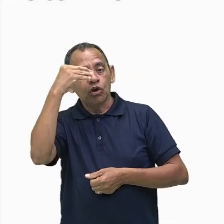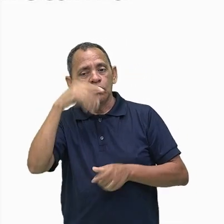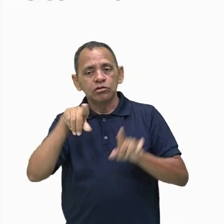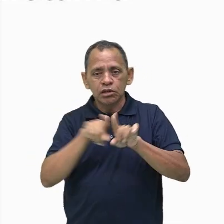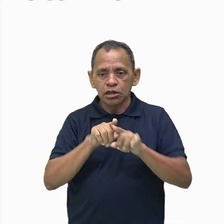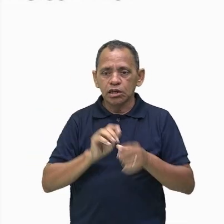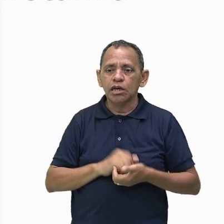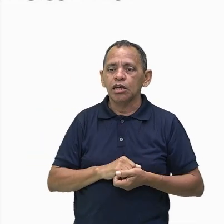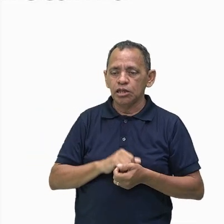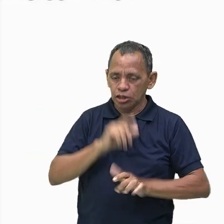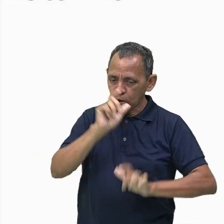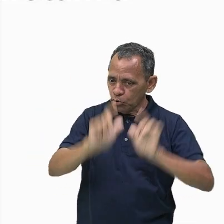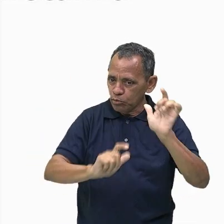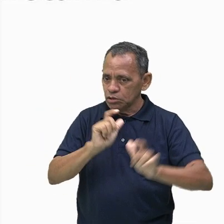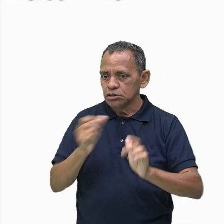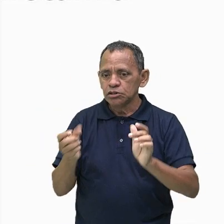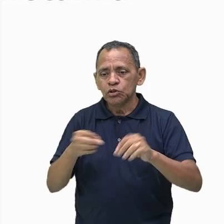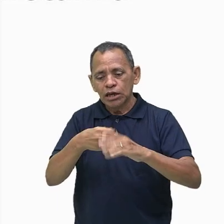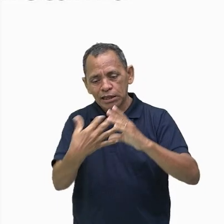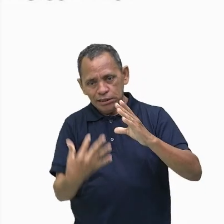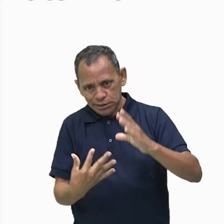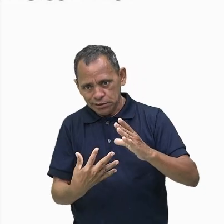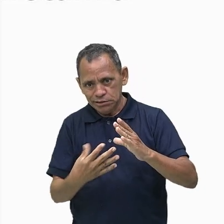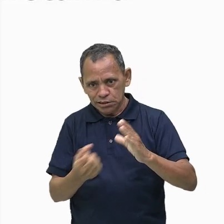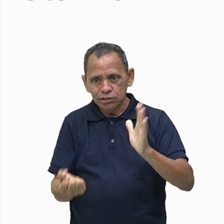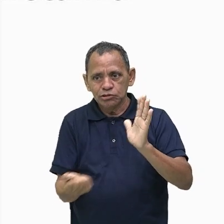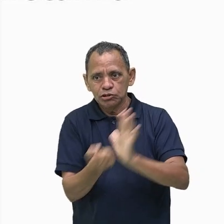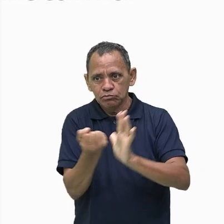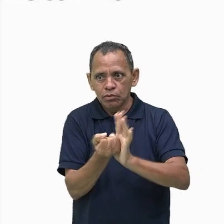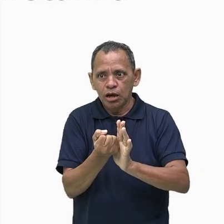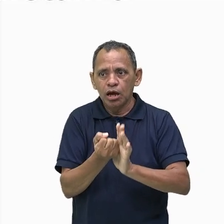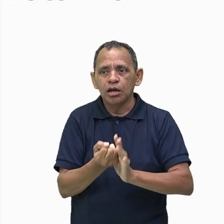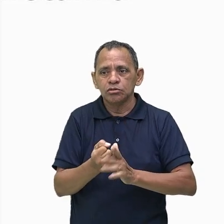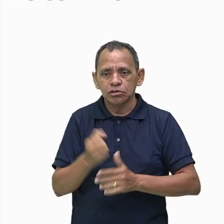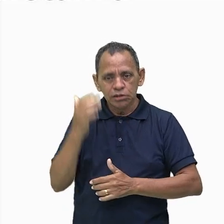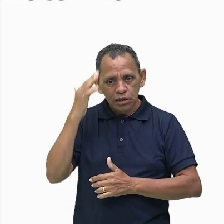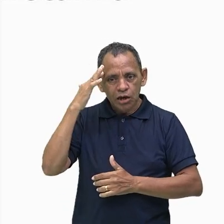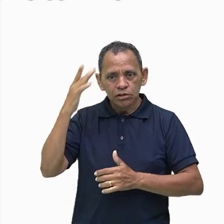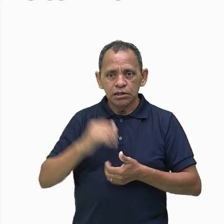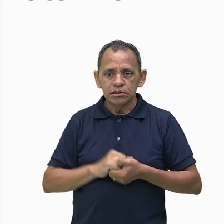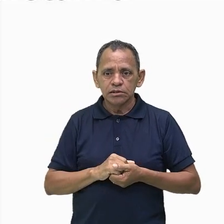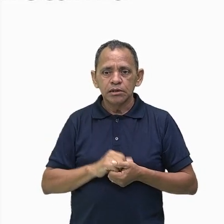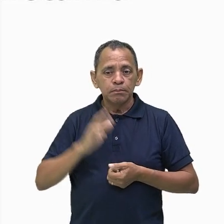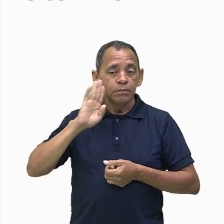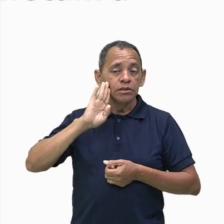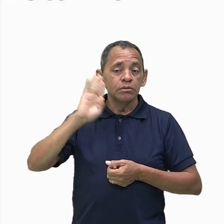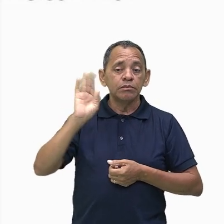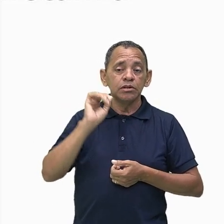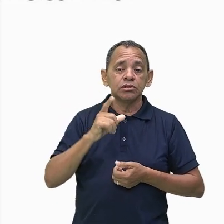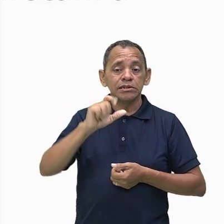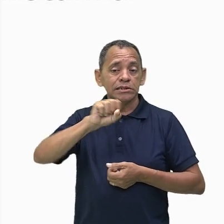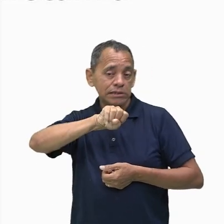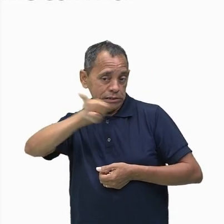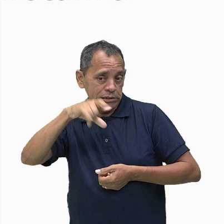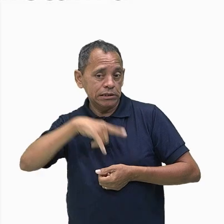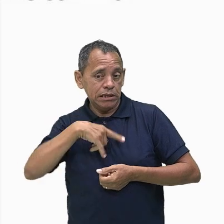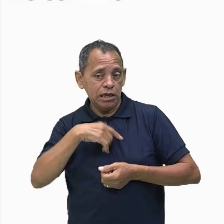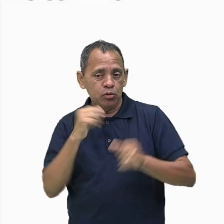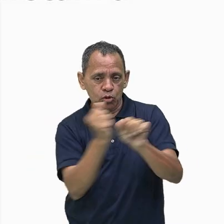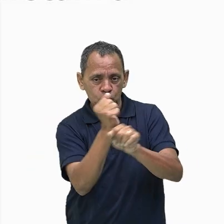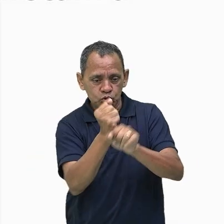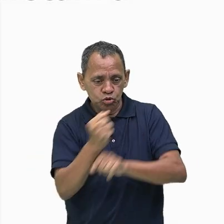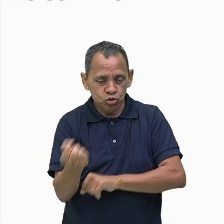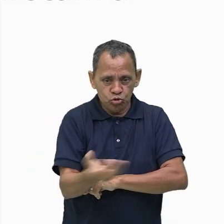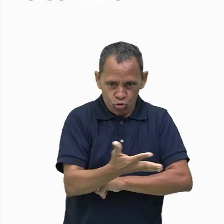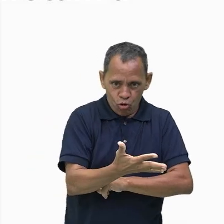dos impactos que acabam surgindo, principalmente quando se tem ali uma nova construção de um novo